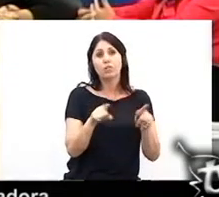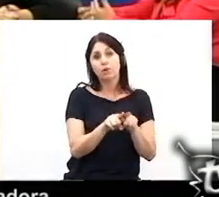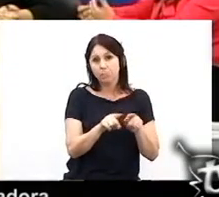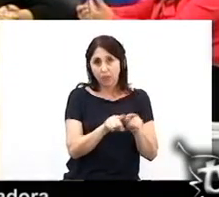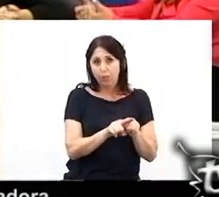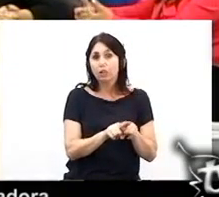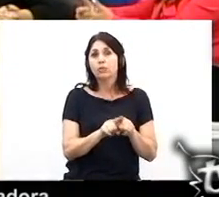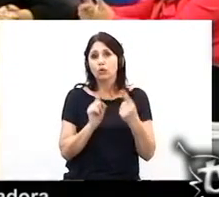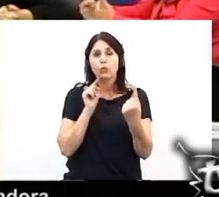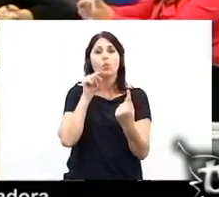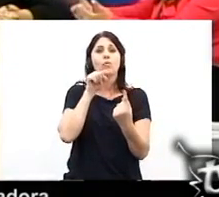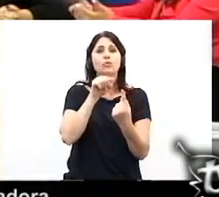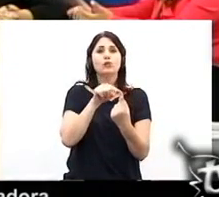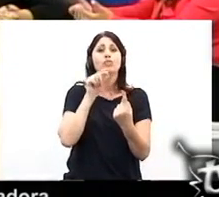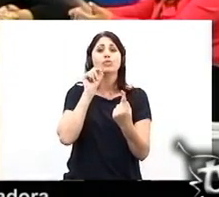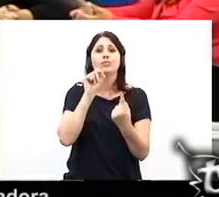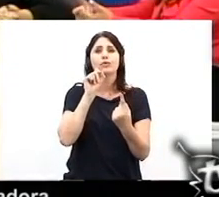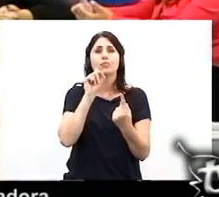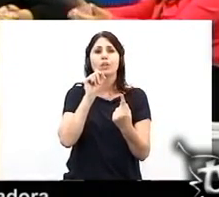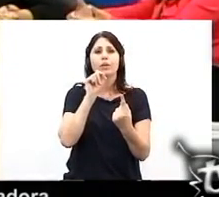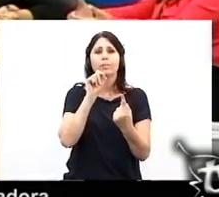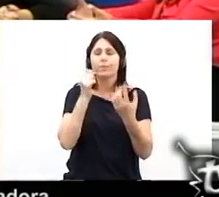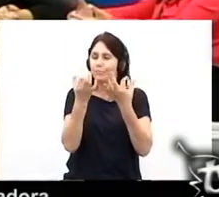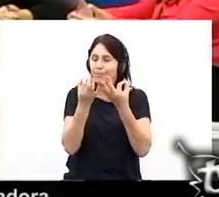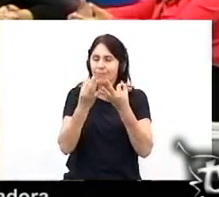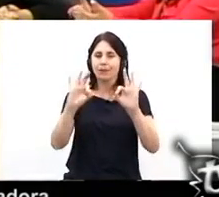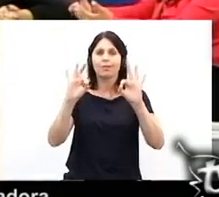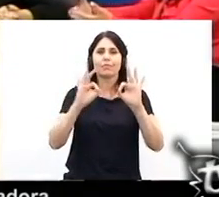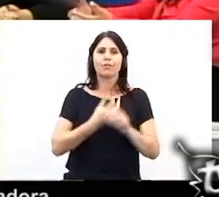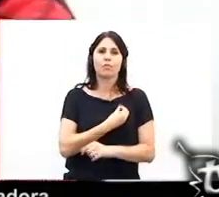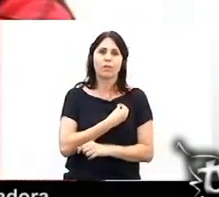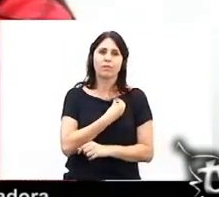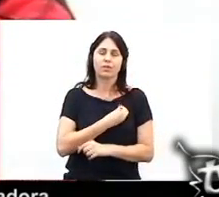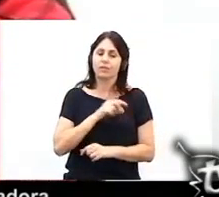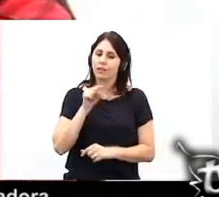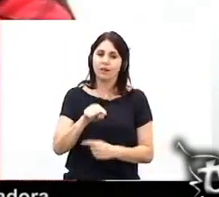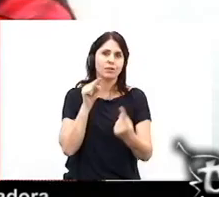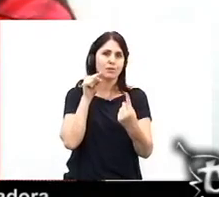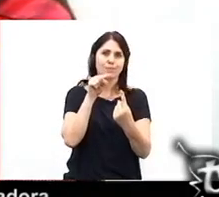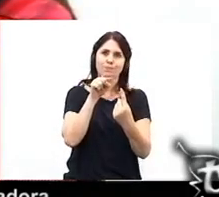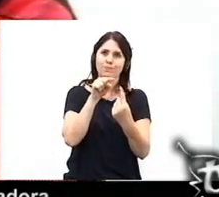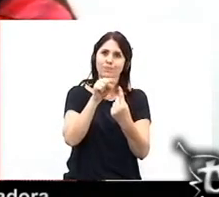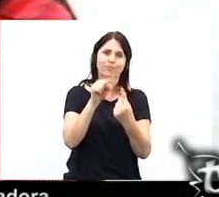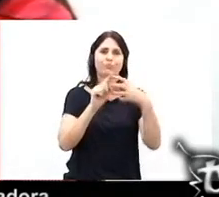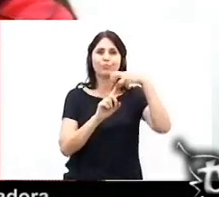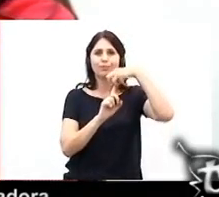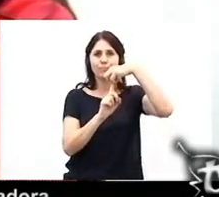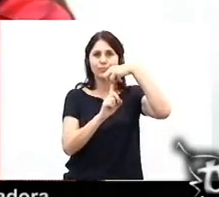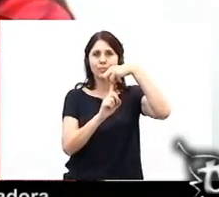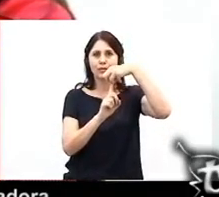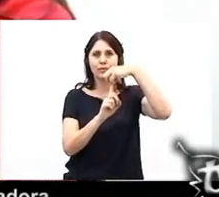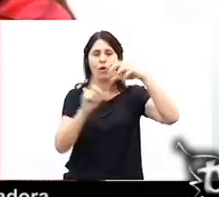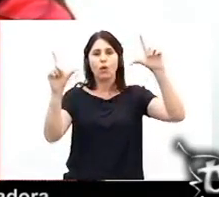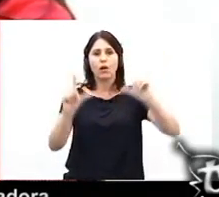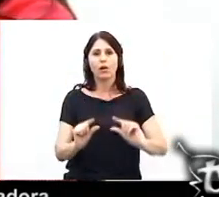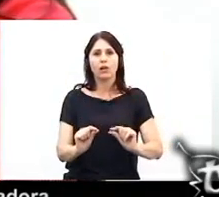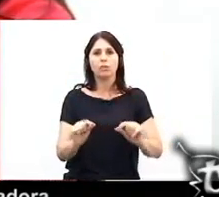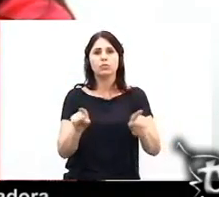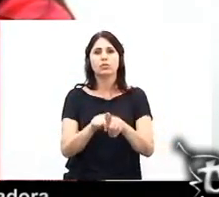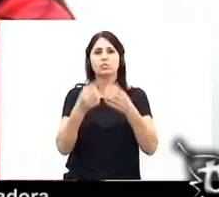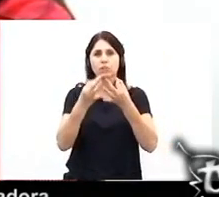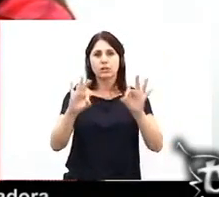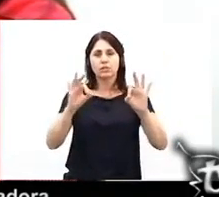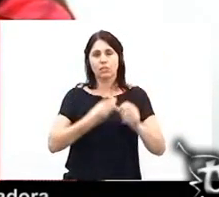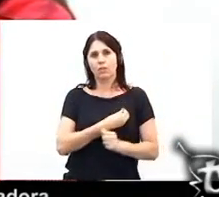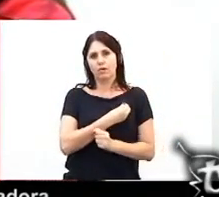espero que continue assim, porque o objetivo de toda a ação, acredito que o projeto da universidade também, da